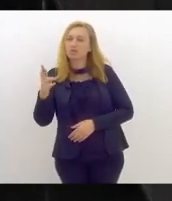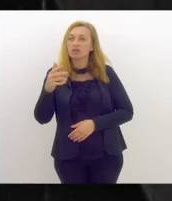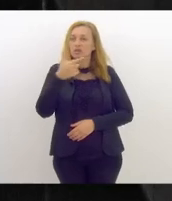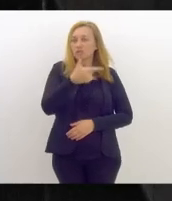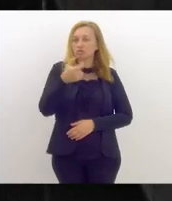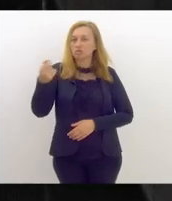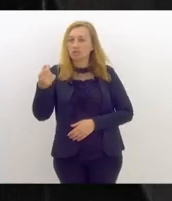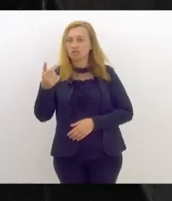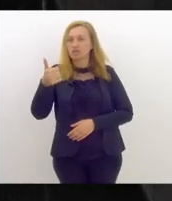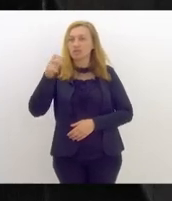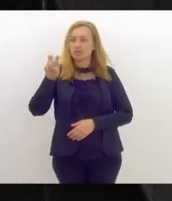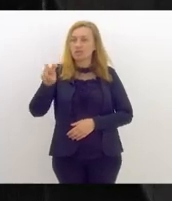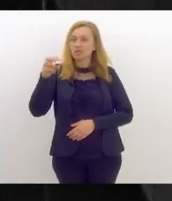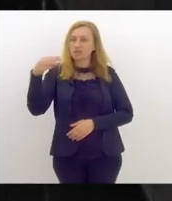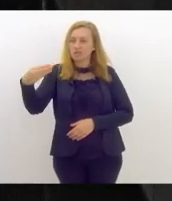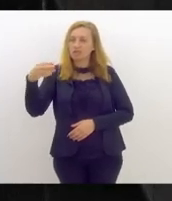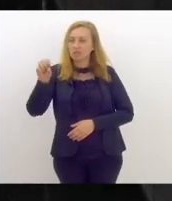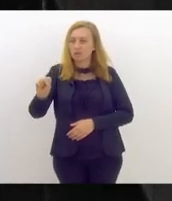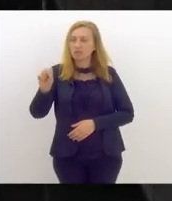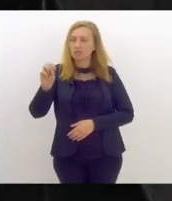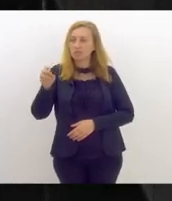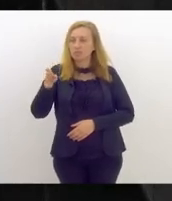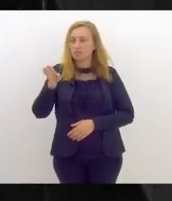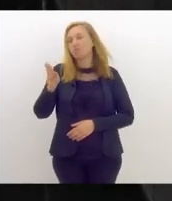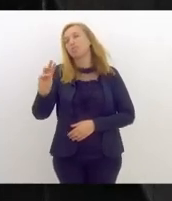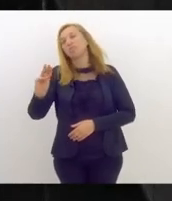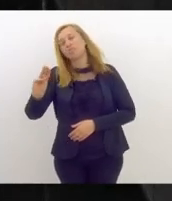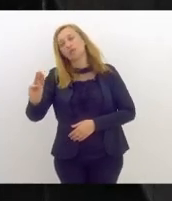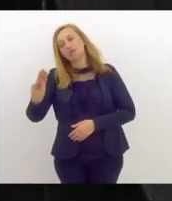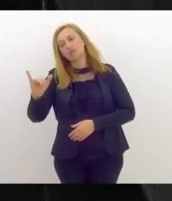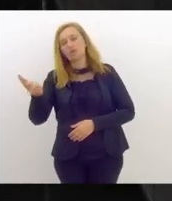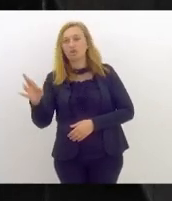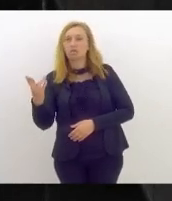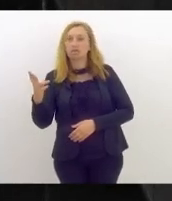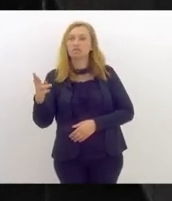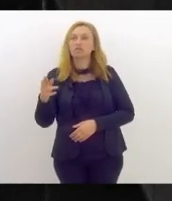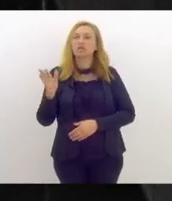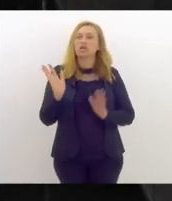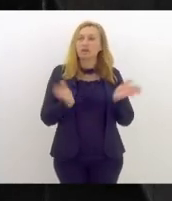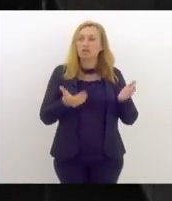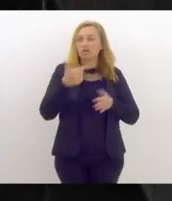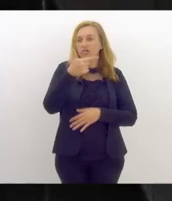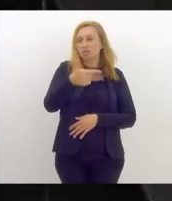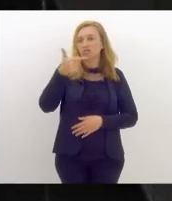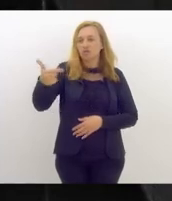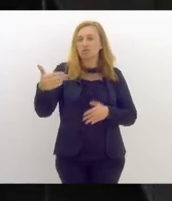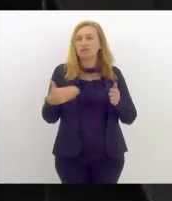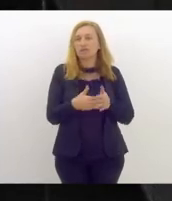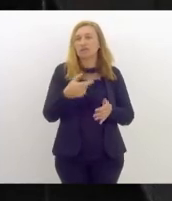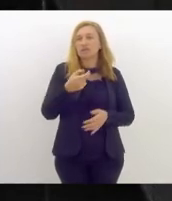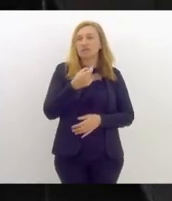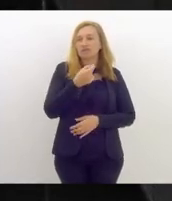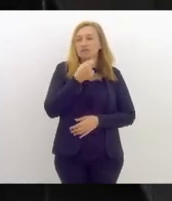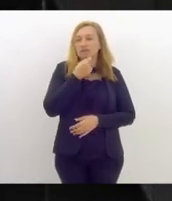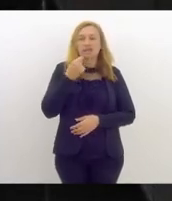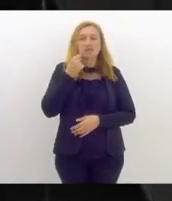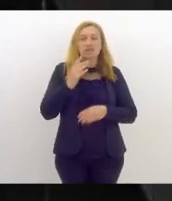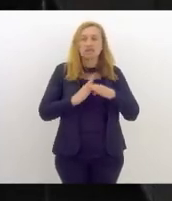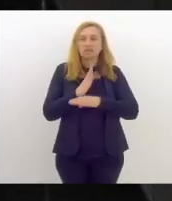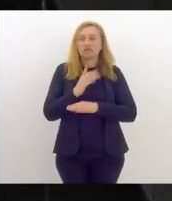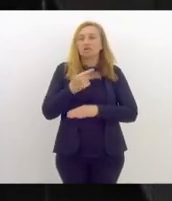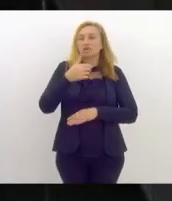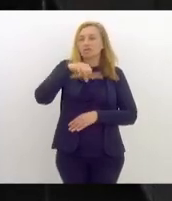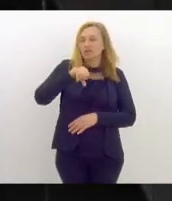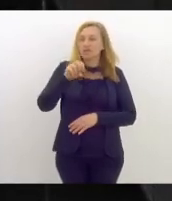538 bilhões em 2021 146 bilhões e agora em 2022 até setembro já tinham ultrapassado em